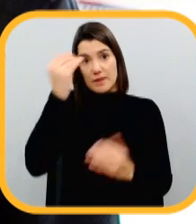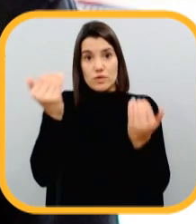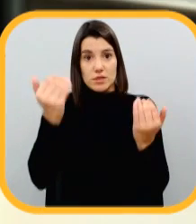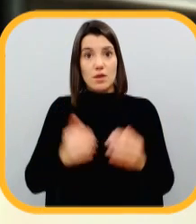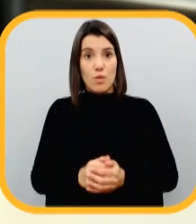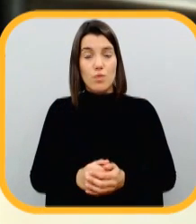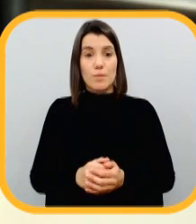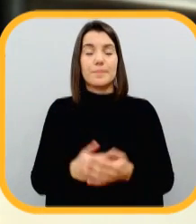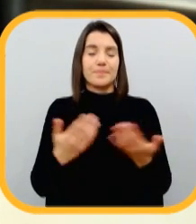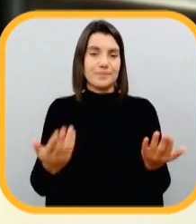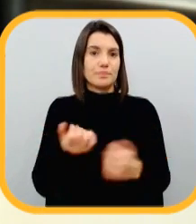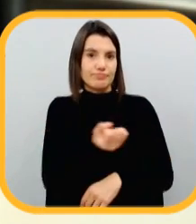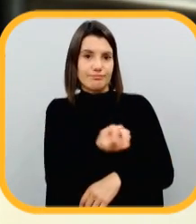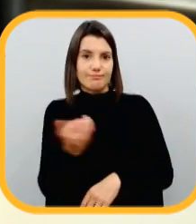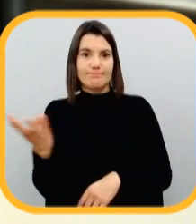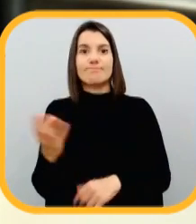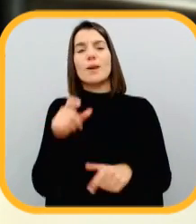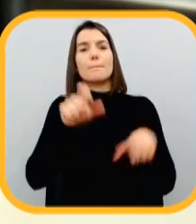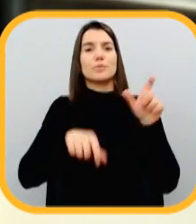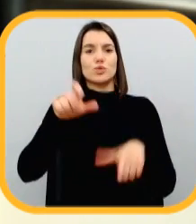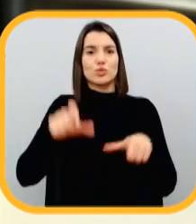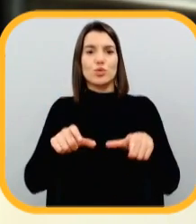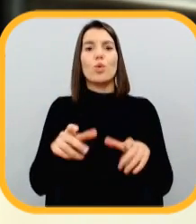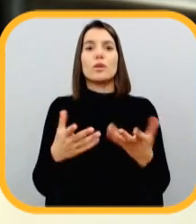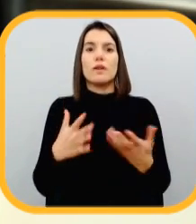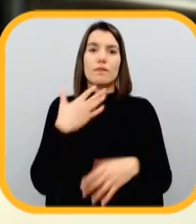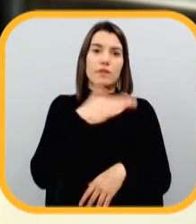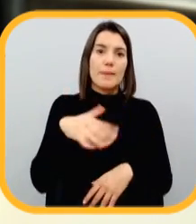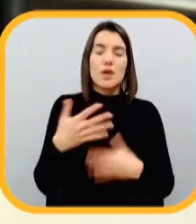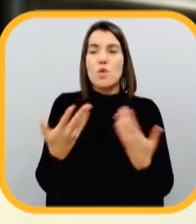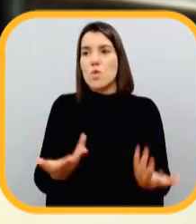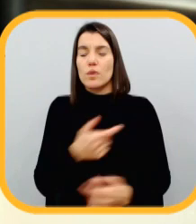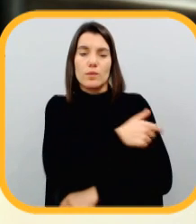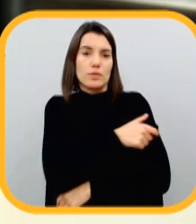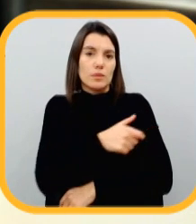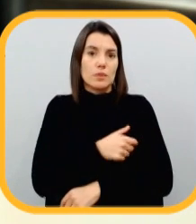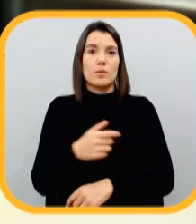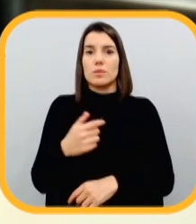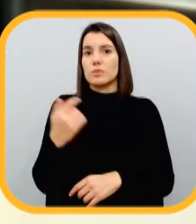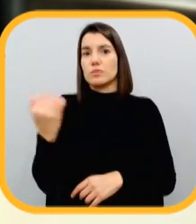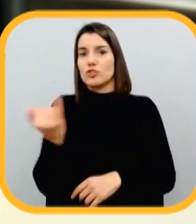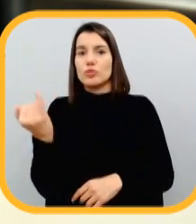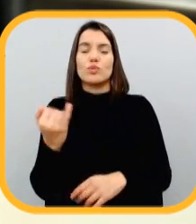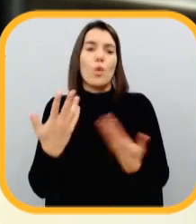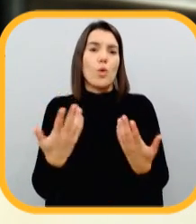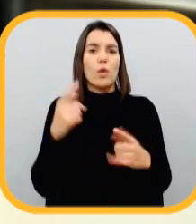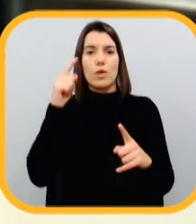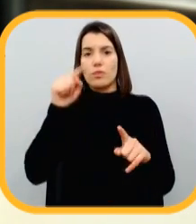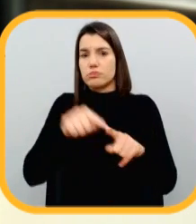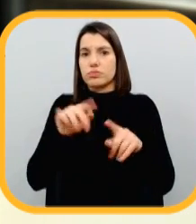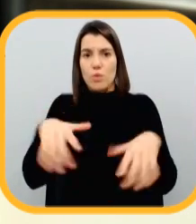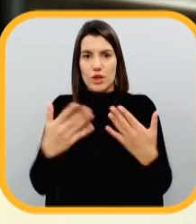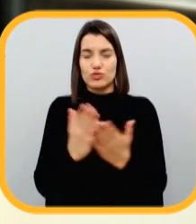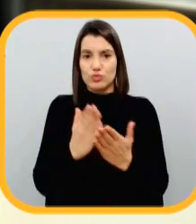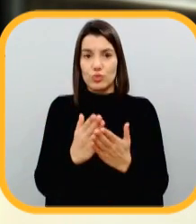queremos chegar. Uma amostra é um conjunto constituído por indivíduos, quer sejam famílias, organizações ou outros objetos de